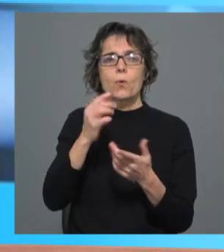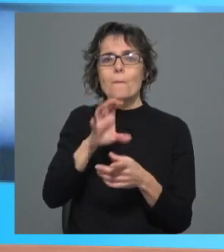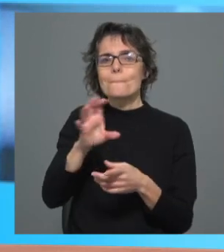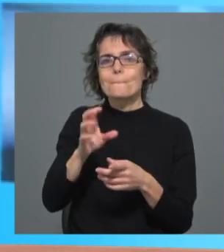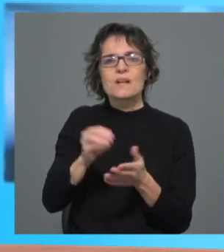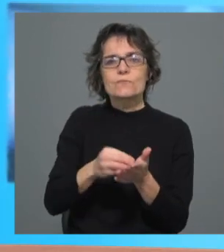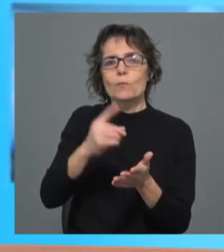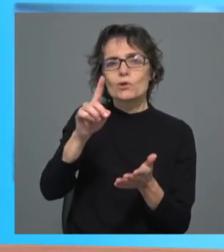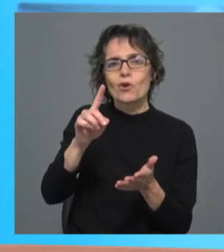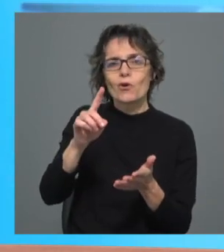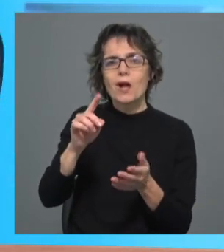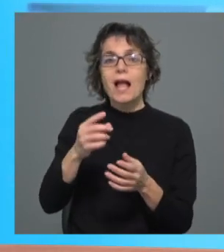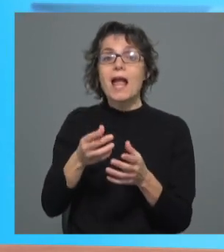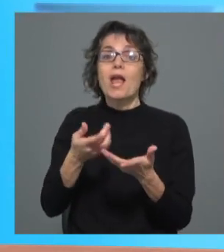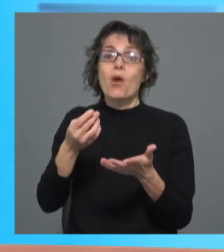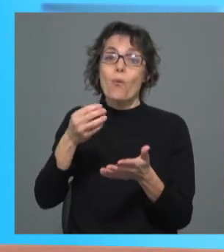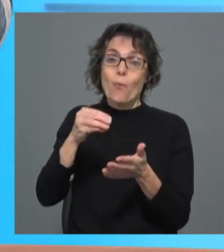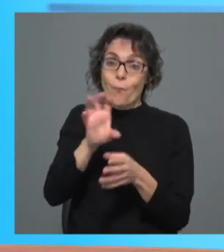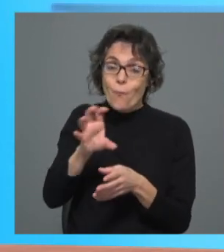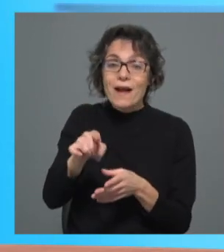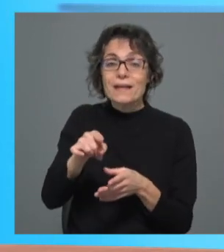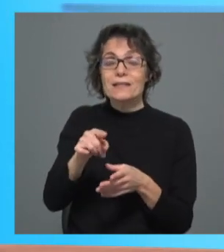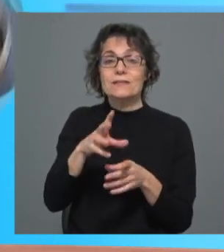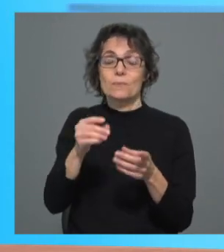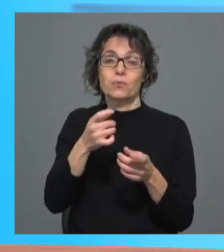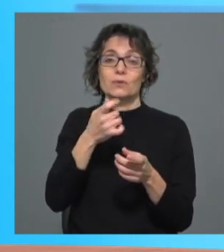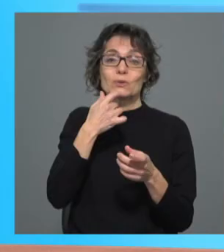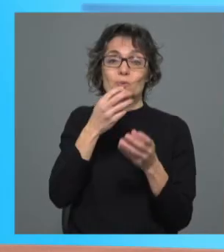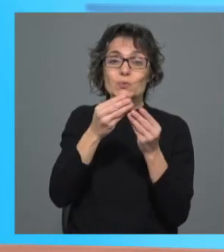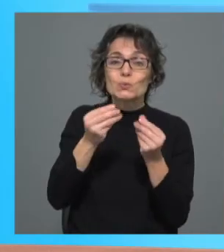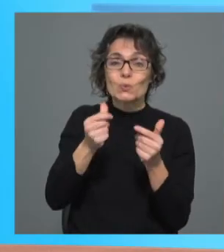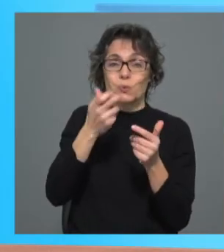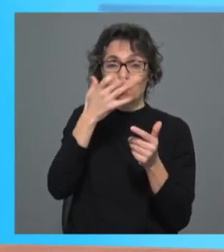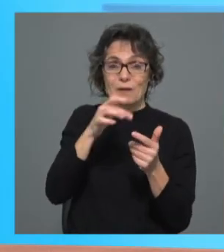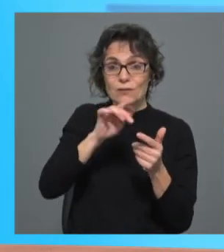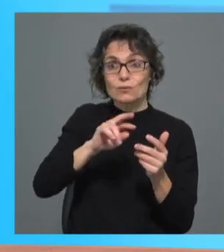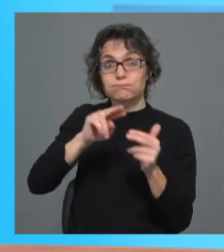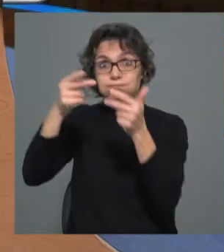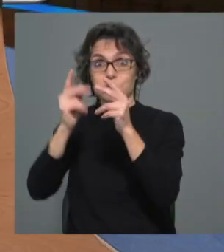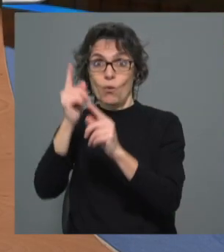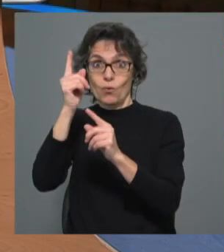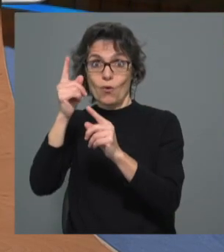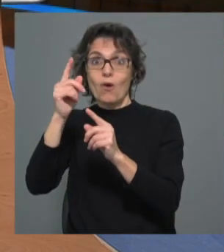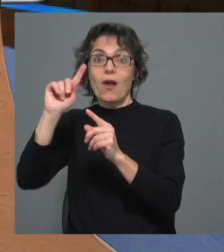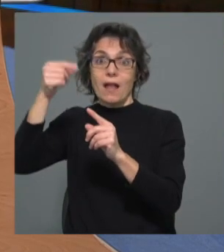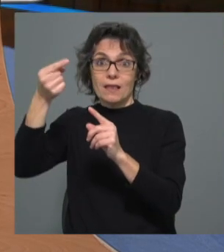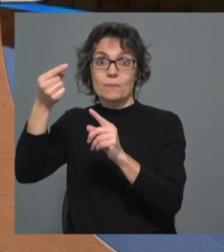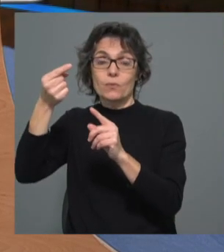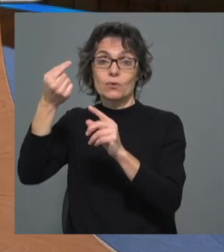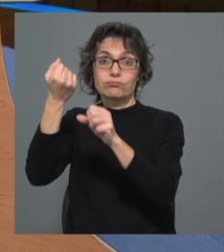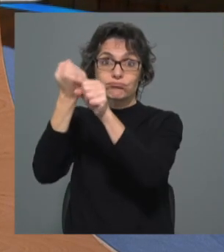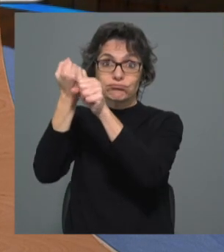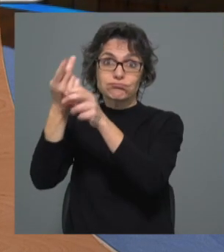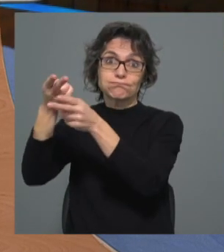porque o óleo, o crudo sai pelo norte e depois regressa já